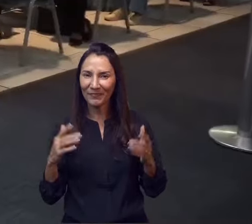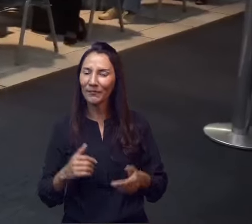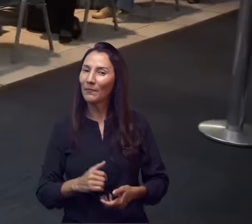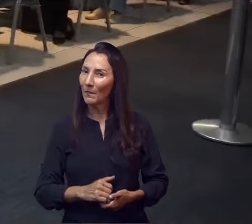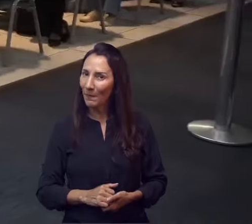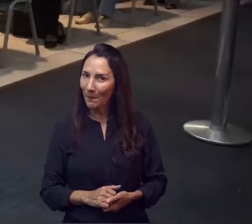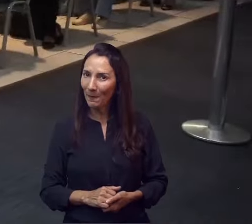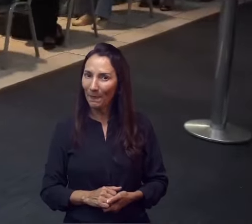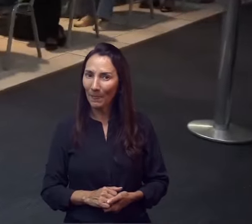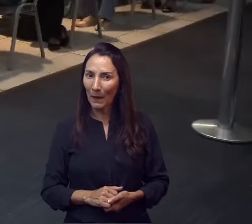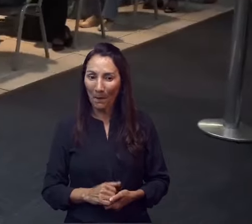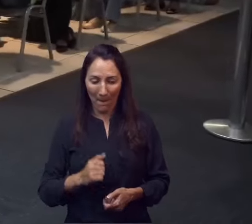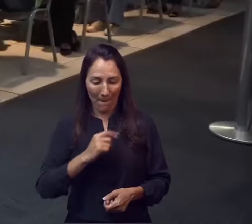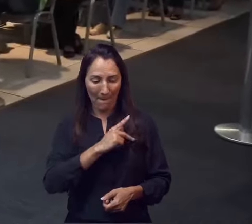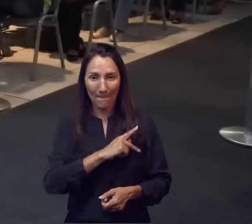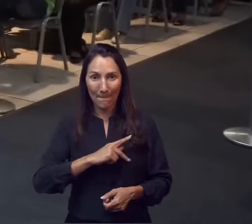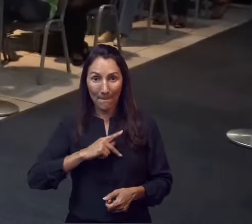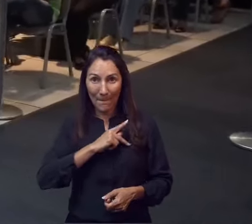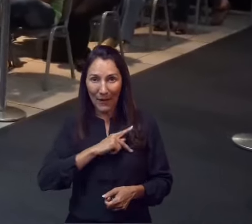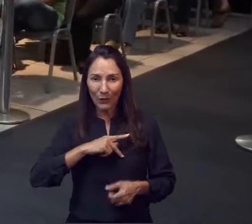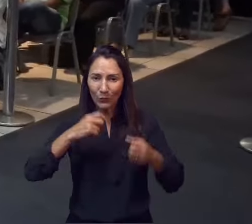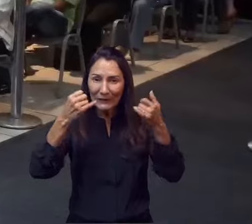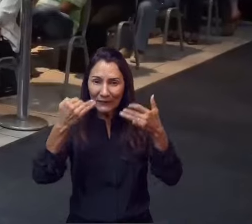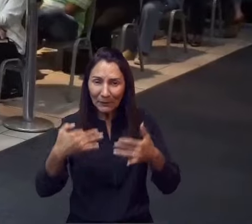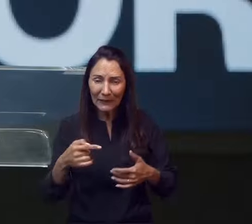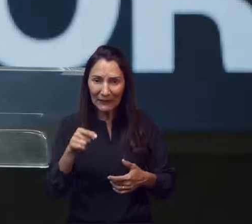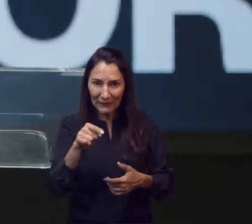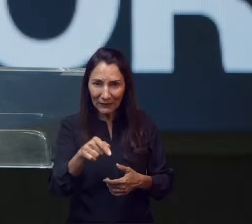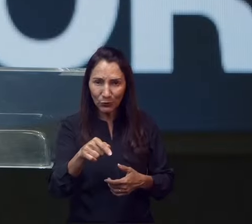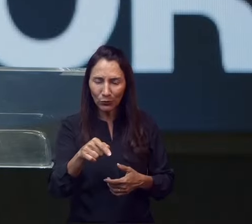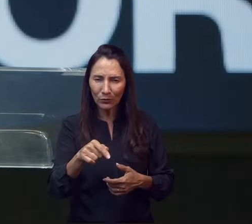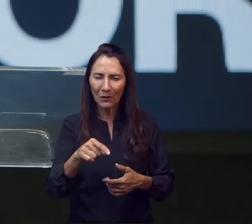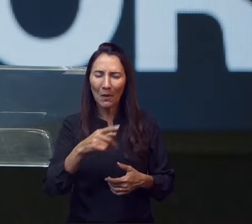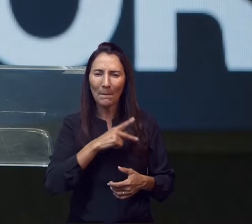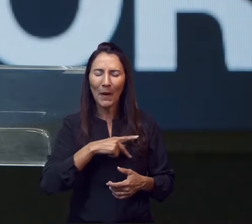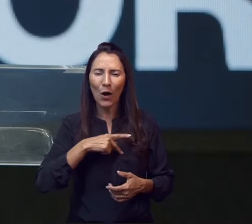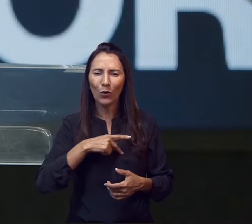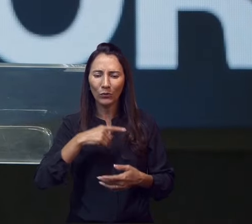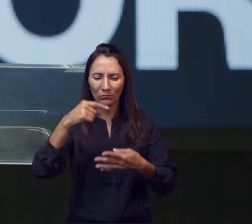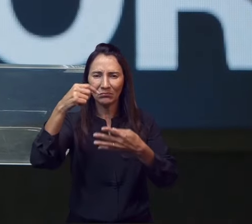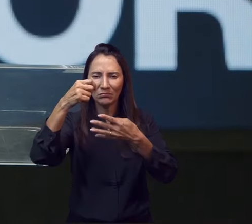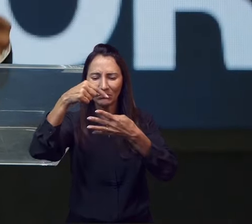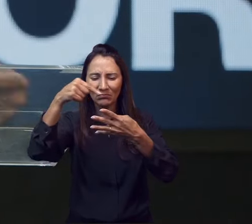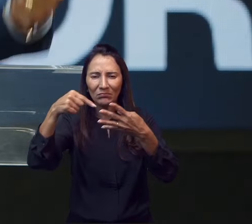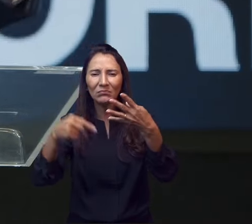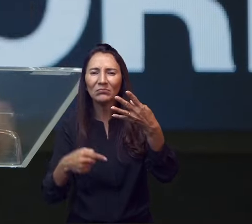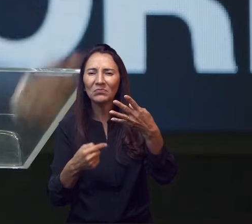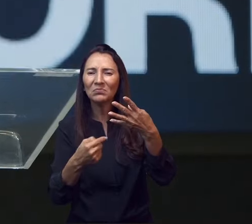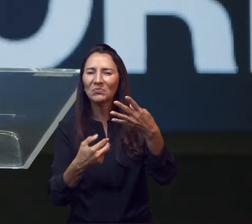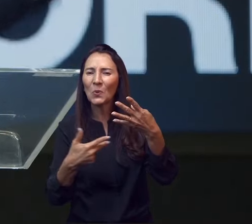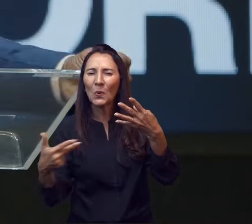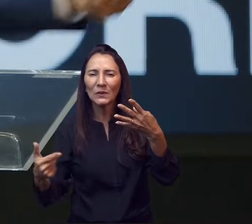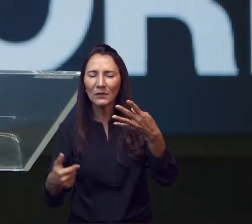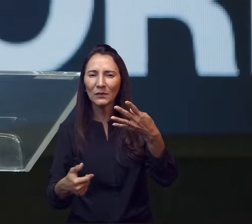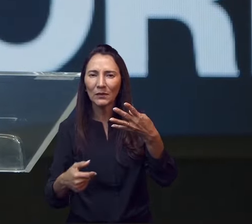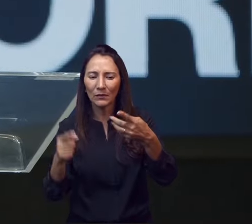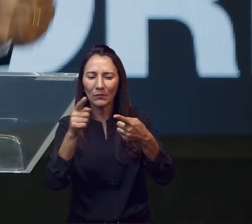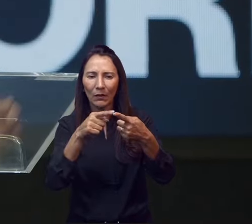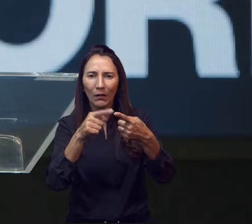e quando o Paulo diz isso Paulo está falando rapidamente de quatro coisas número um ele está falando de